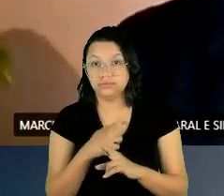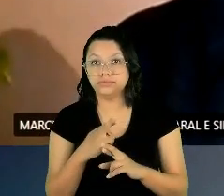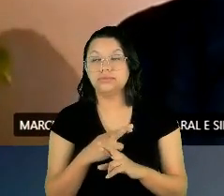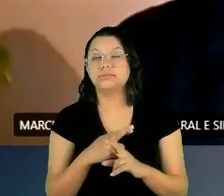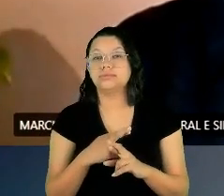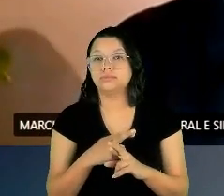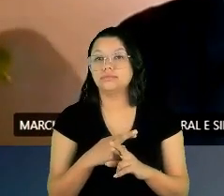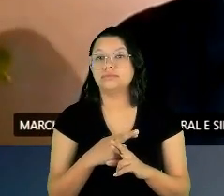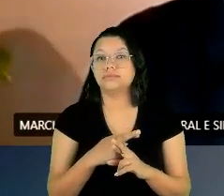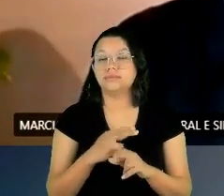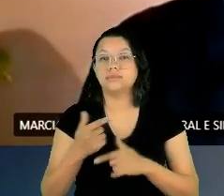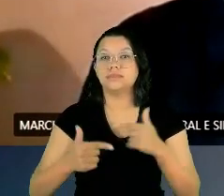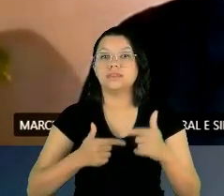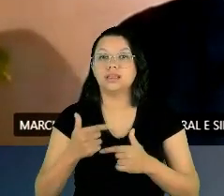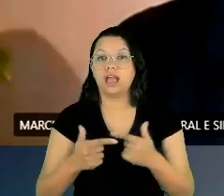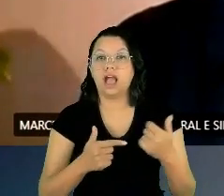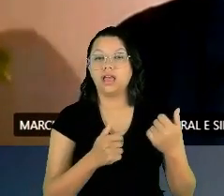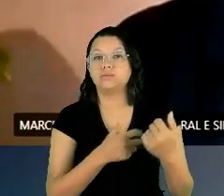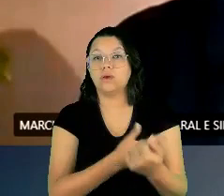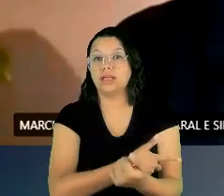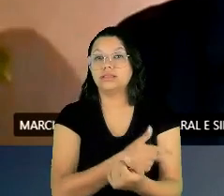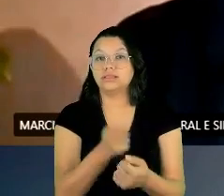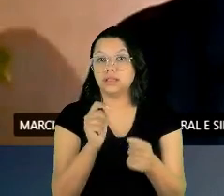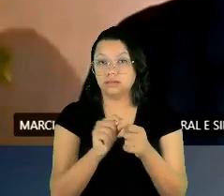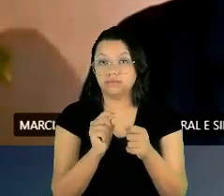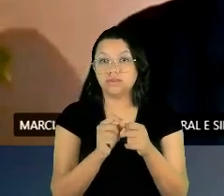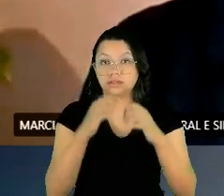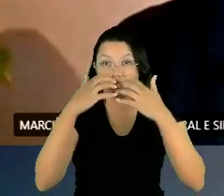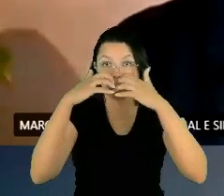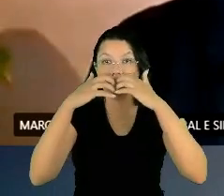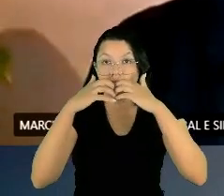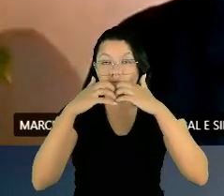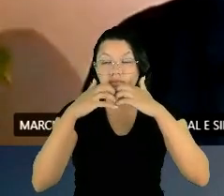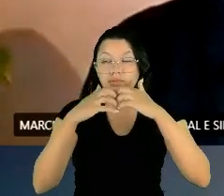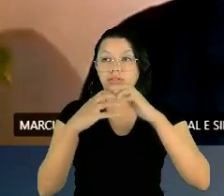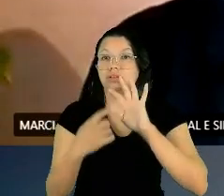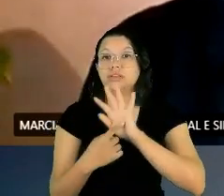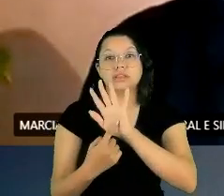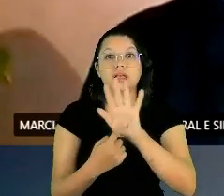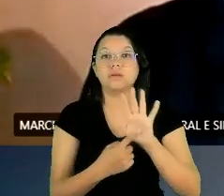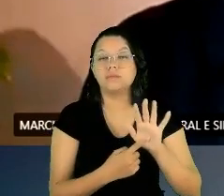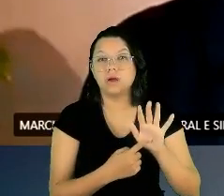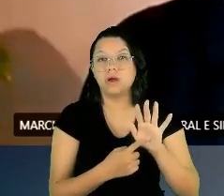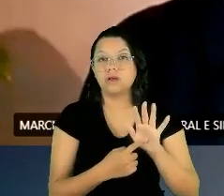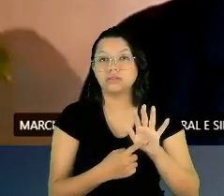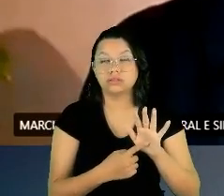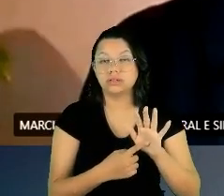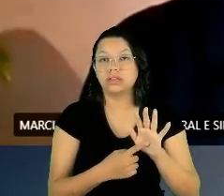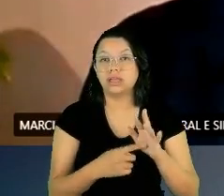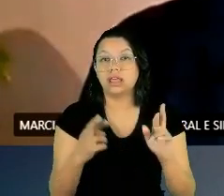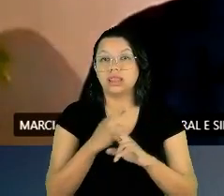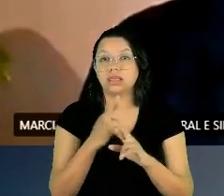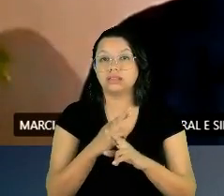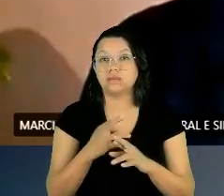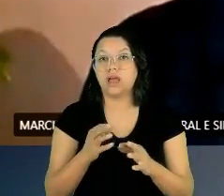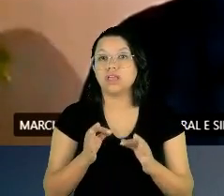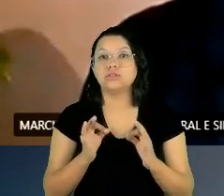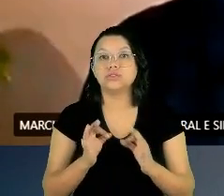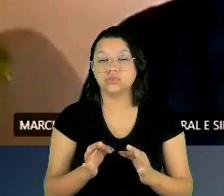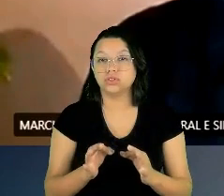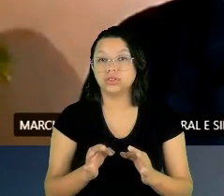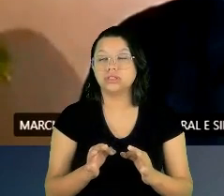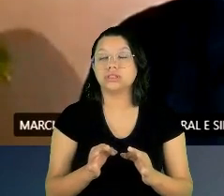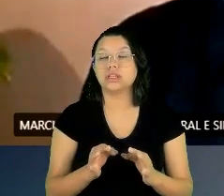de atividade eletrofisiológica, a atividade negativa lá da aversão à injustiça não aparece para amigo. O